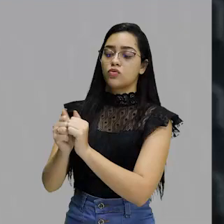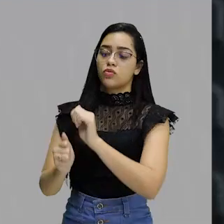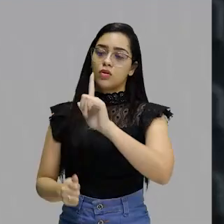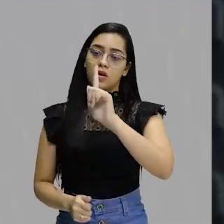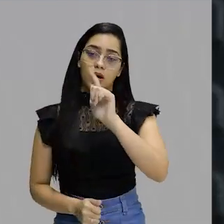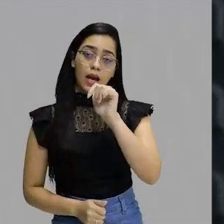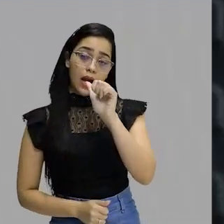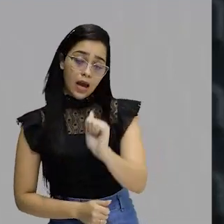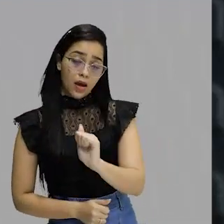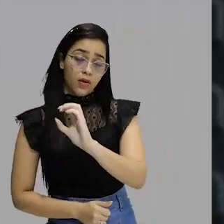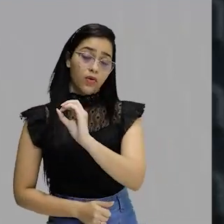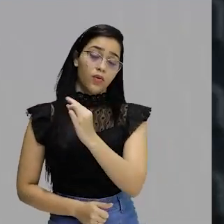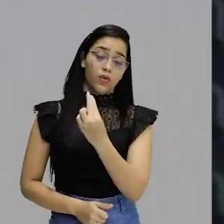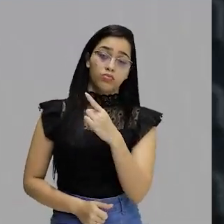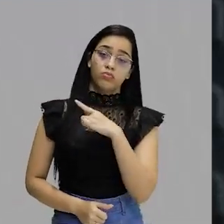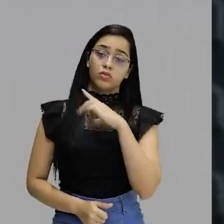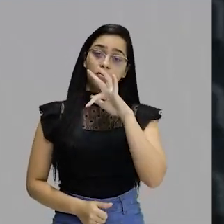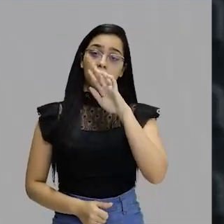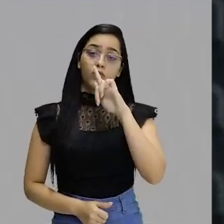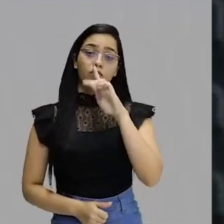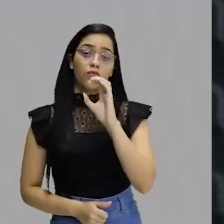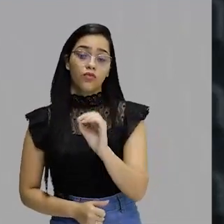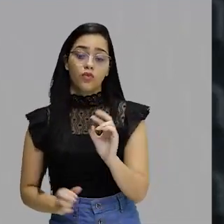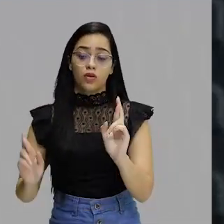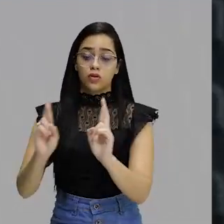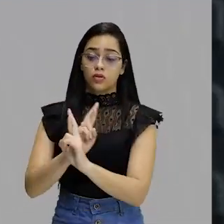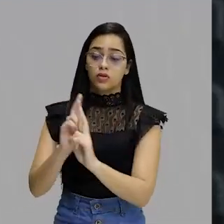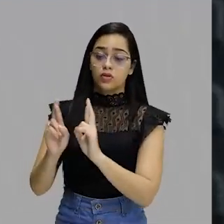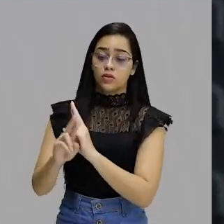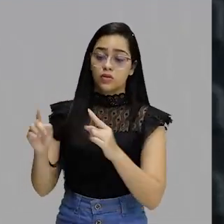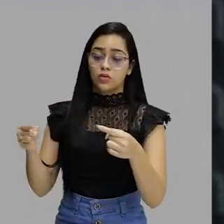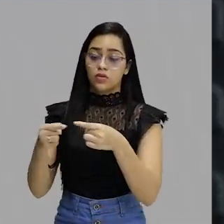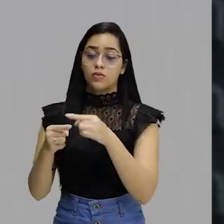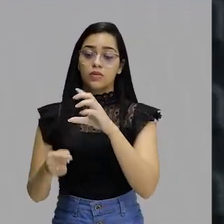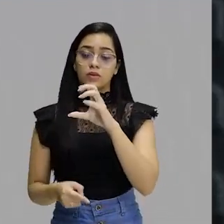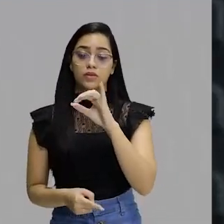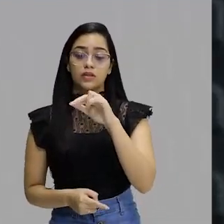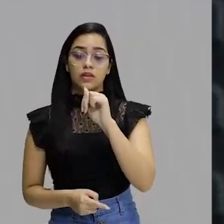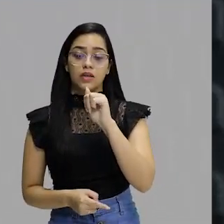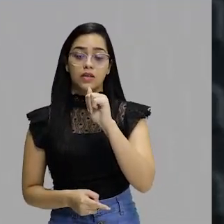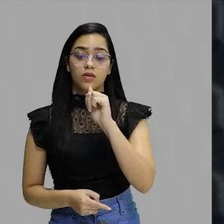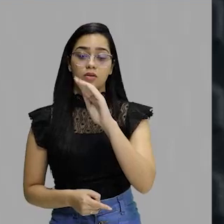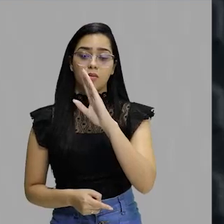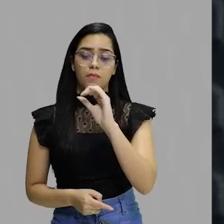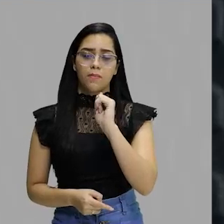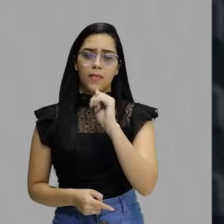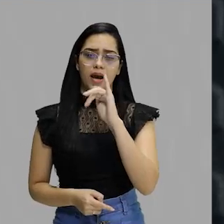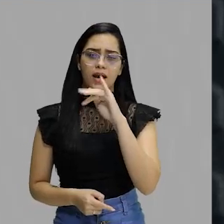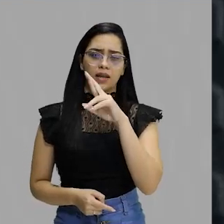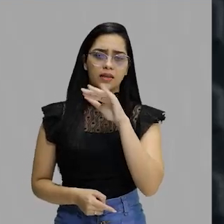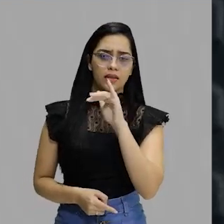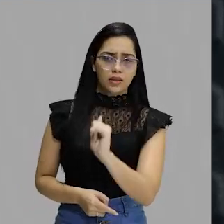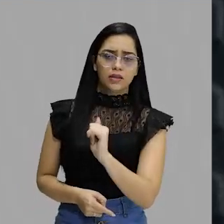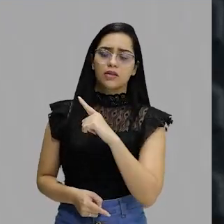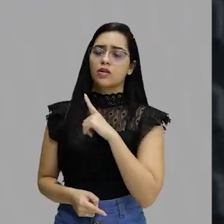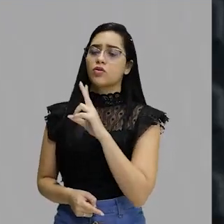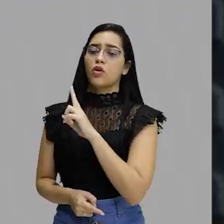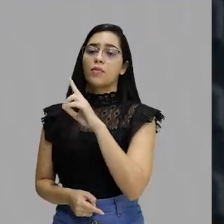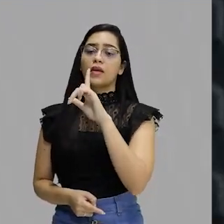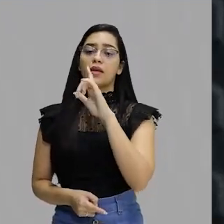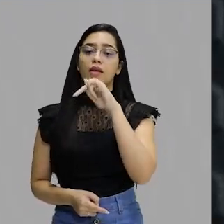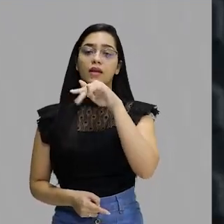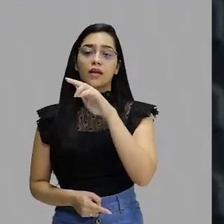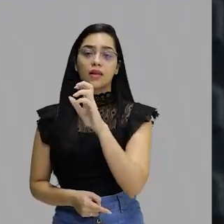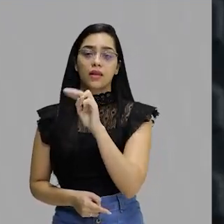ou então um fungo associado com uma cianobactéria. Esse tipo de relação, que é chamado de líquen, é um